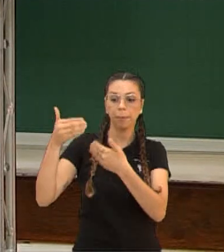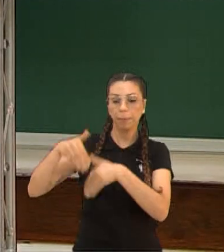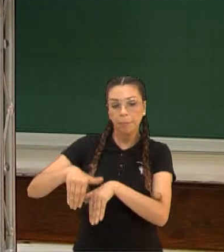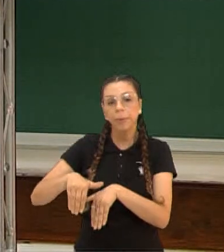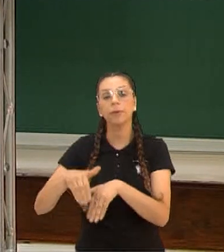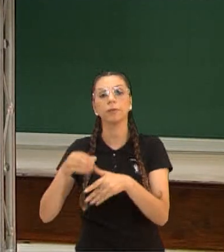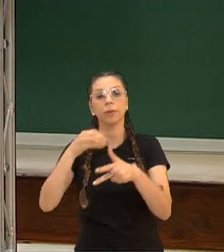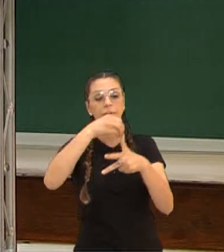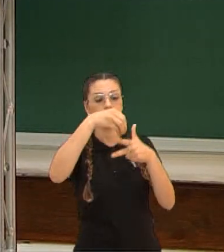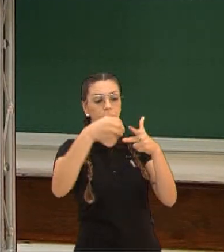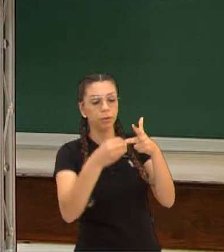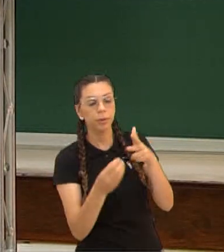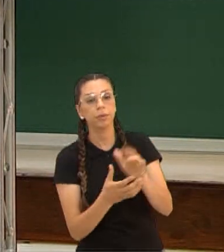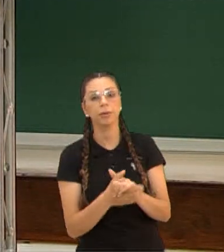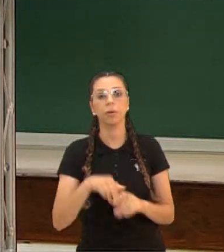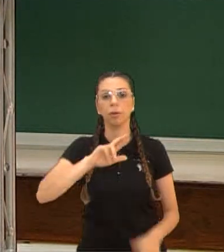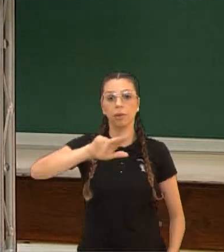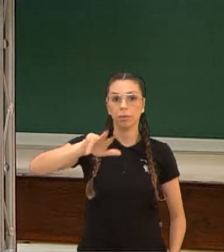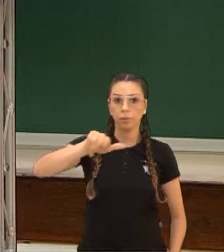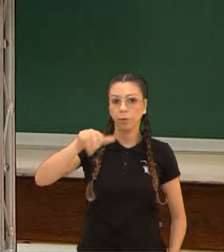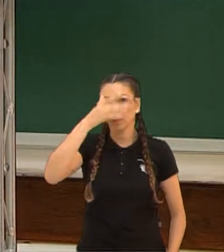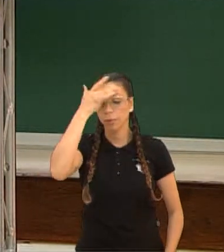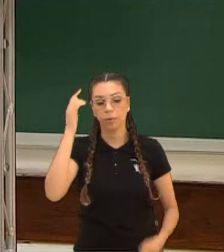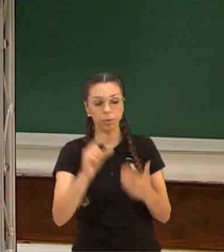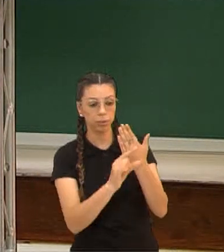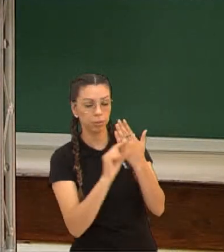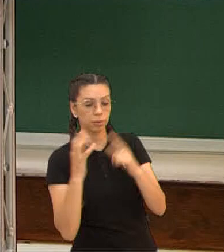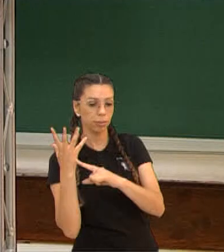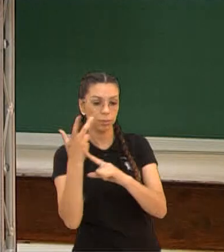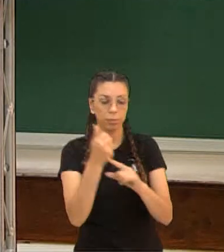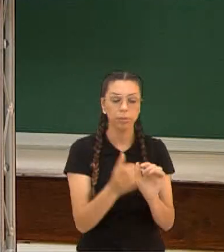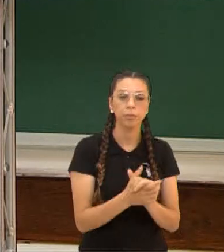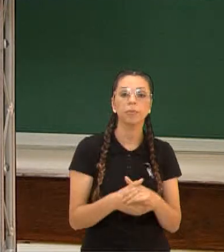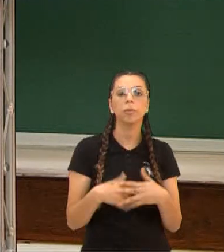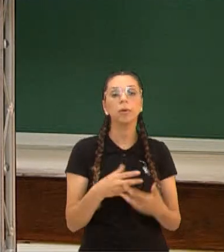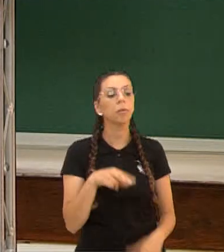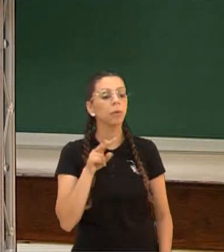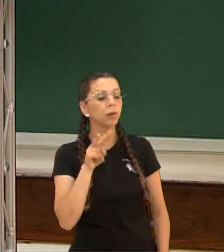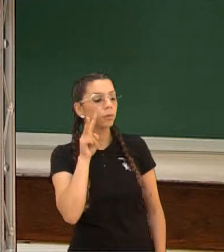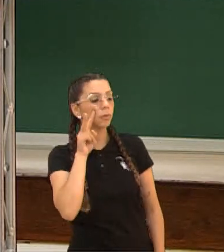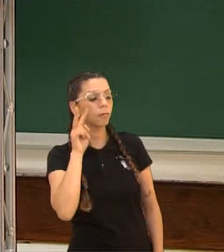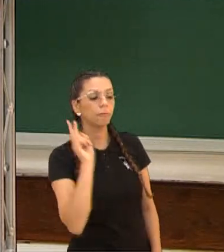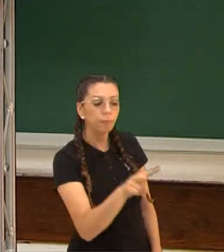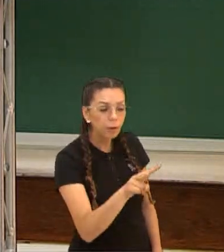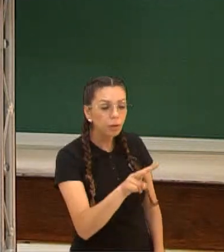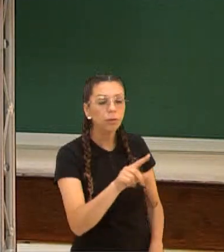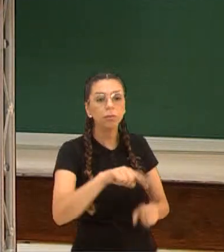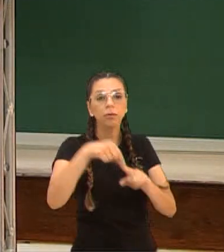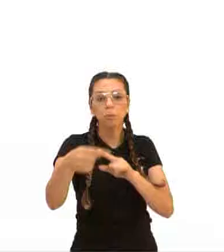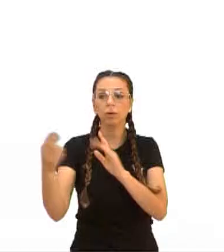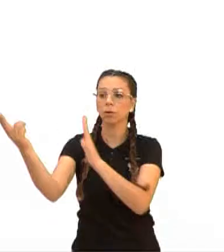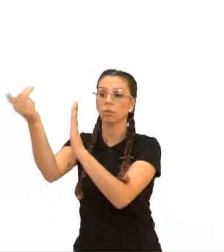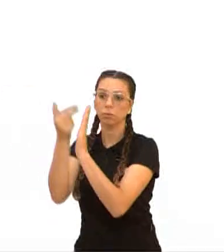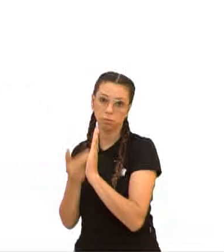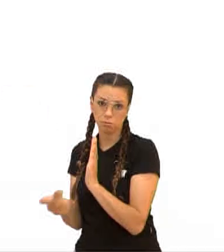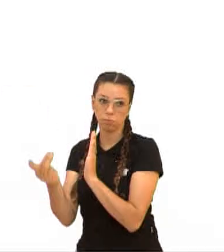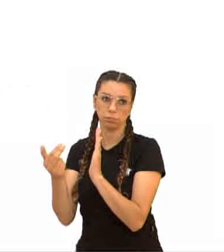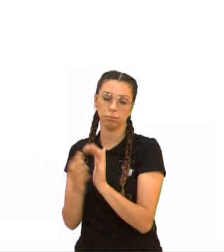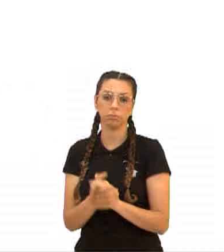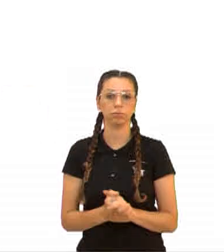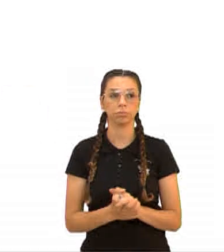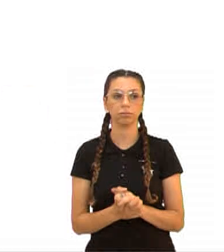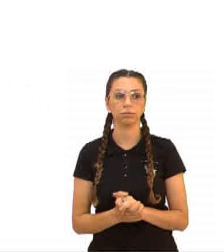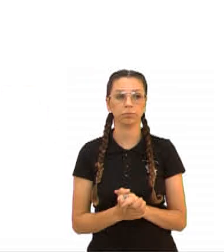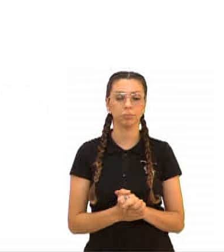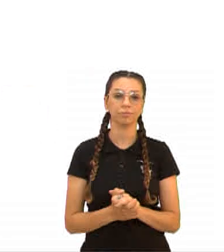nenhuma dessas obras são idealizadas pelos artistas. Eles retratam o que eles veem. Tá? Então aí,